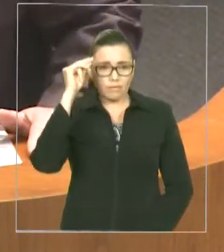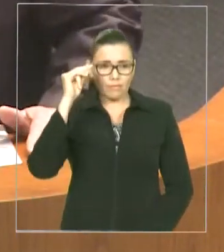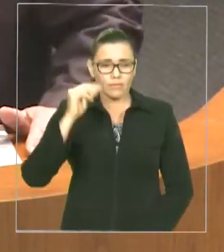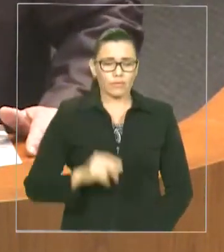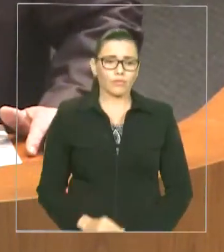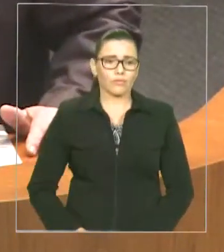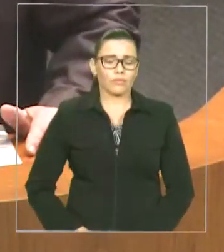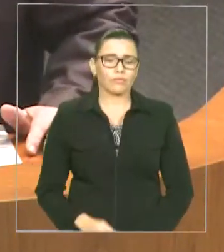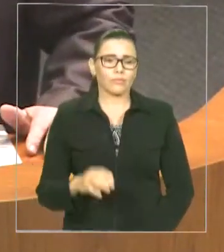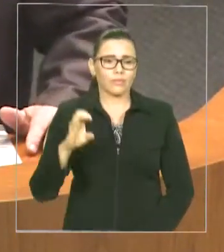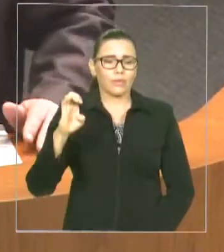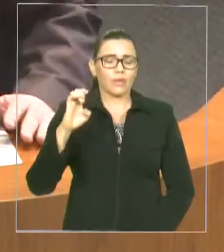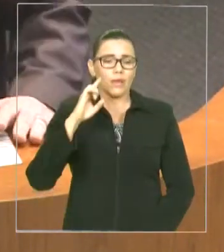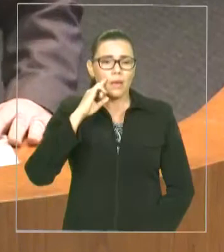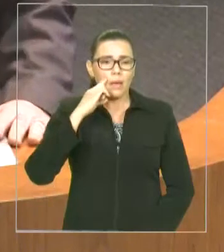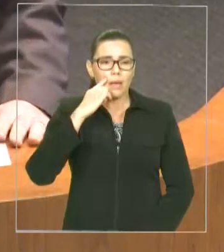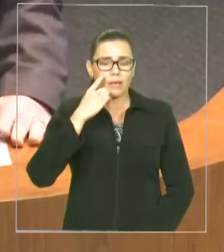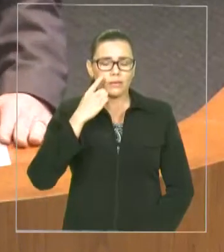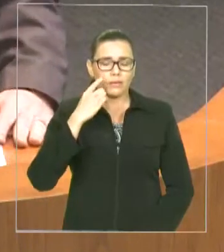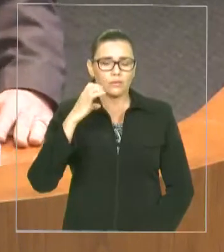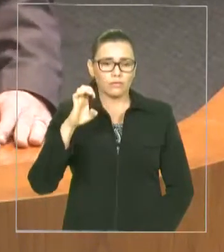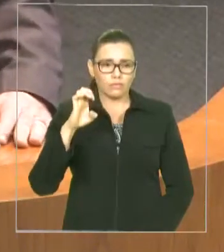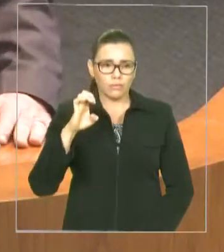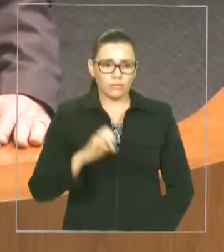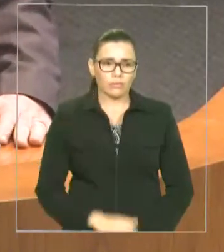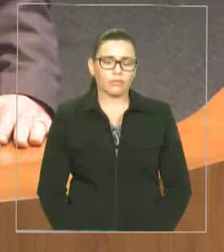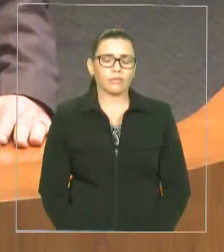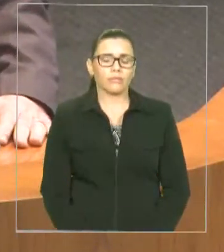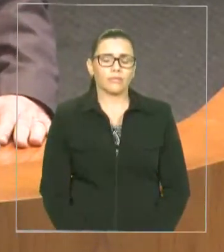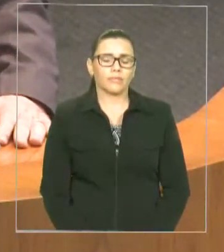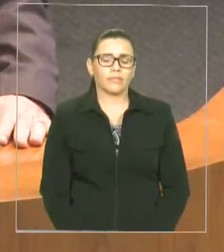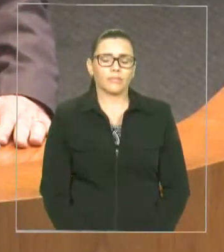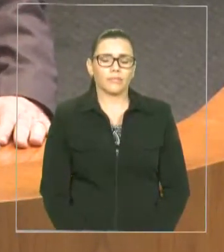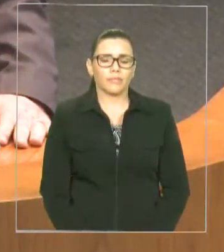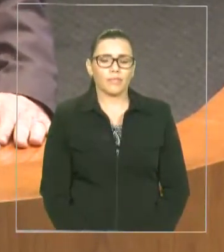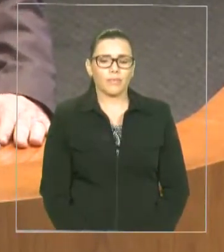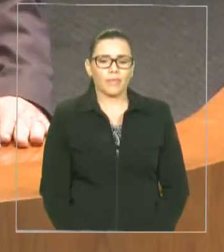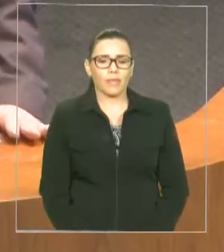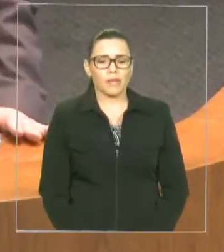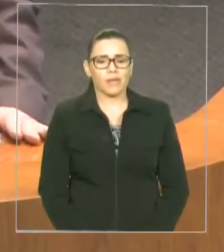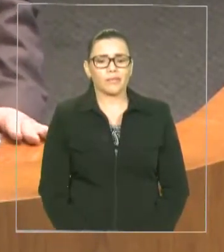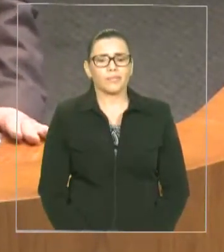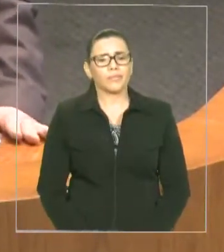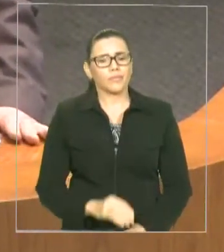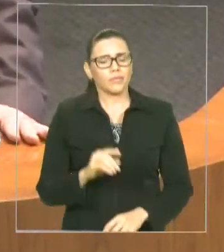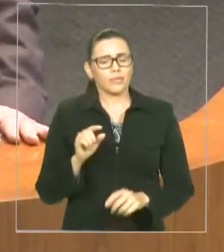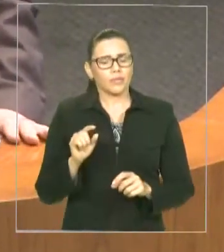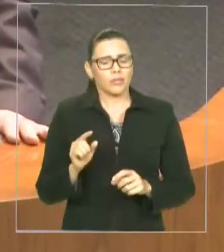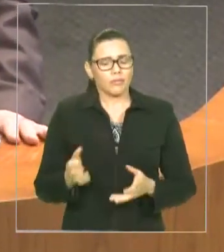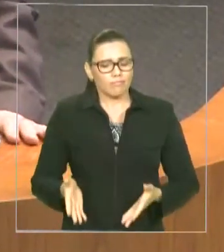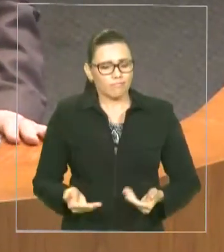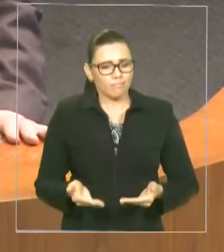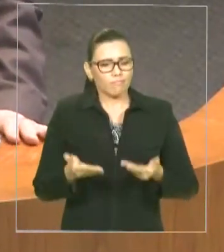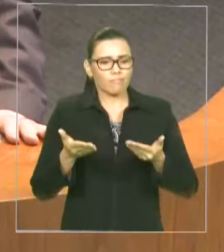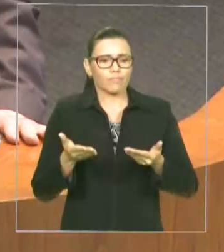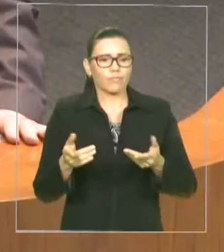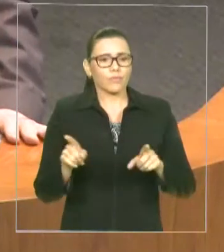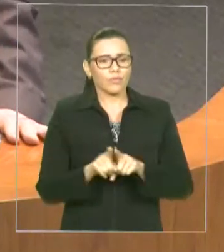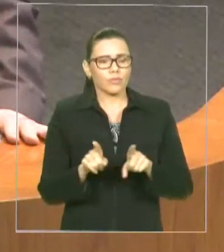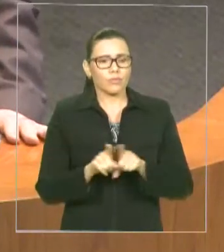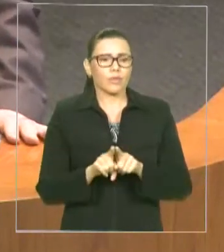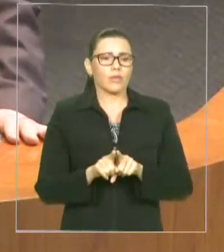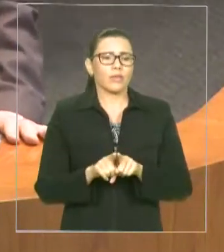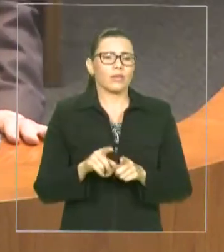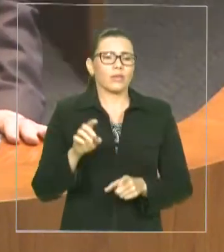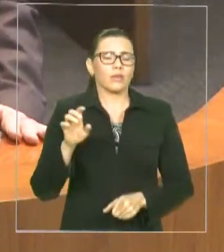Júnior, pela iniciativa, e ao nosso querido vereador e secretário,